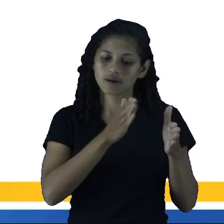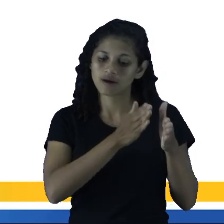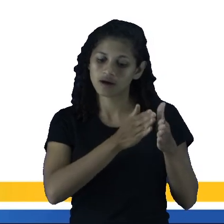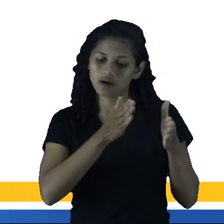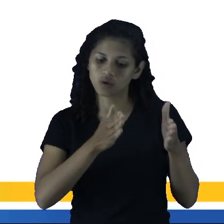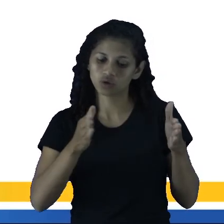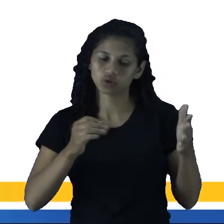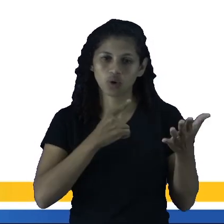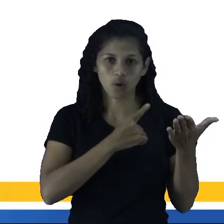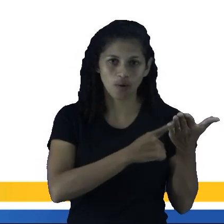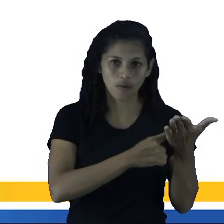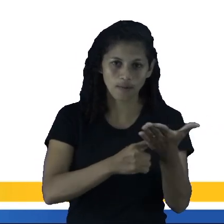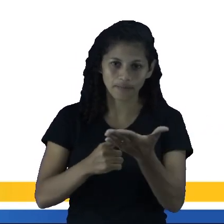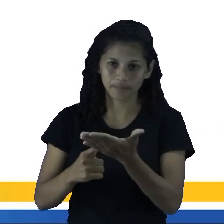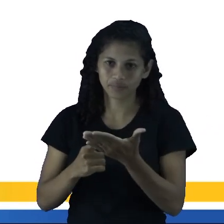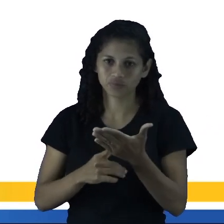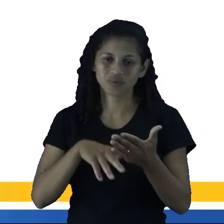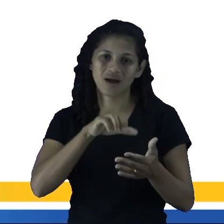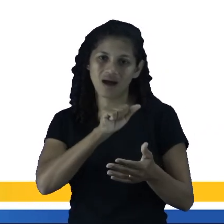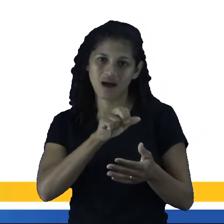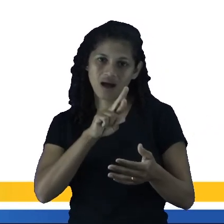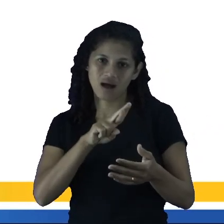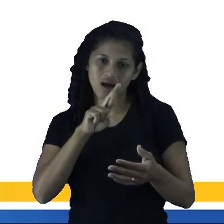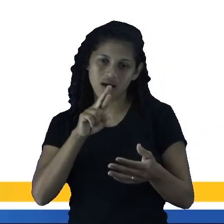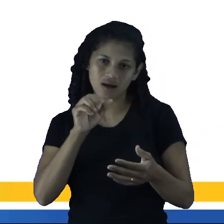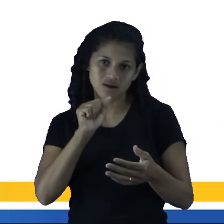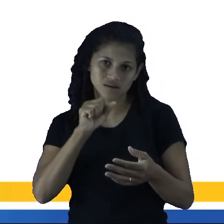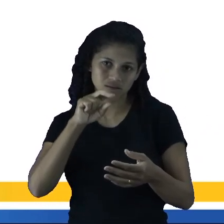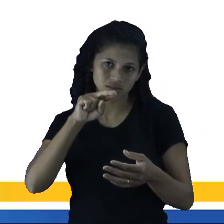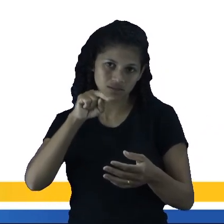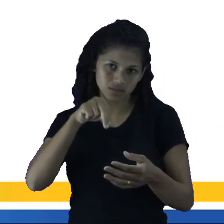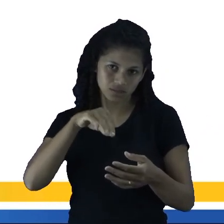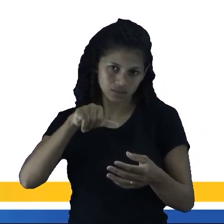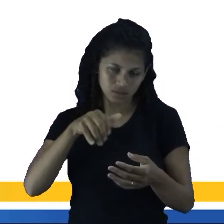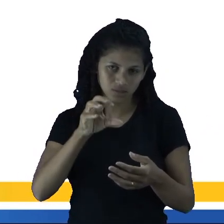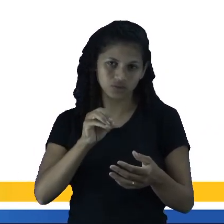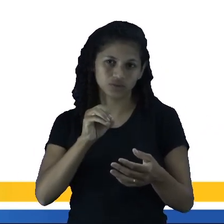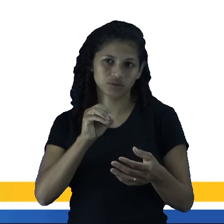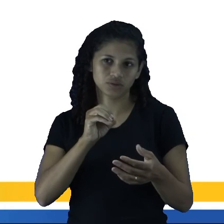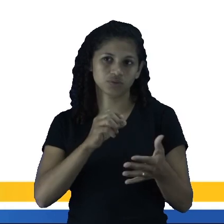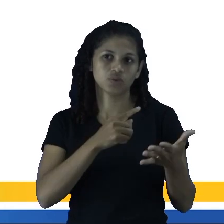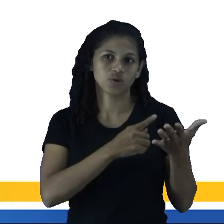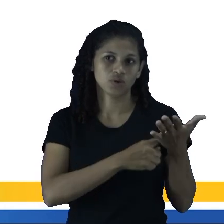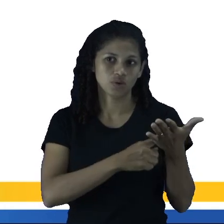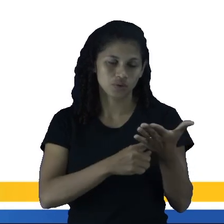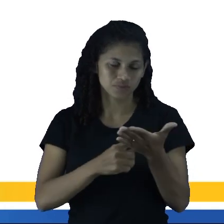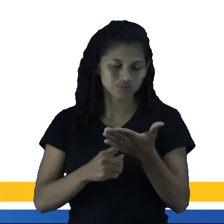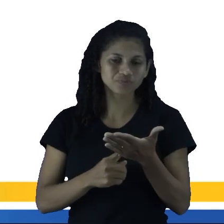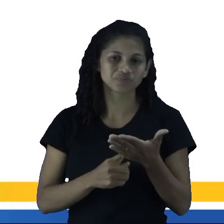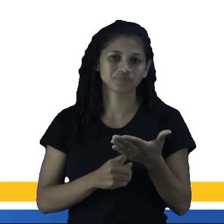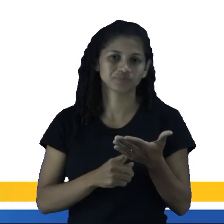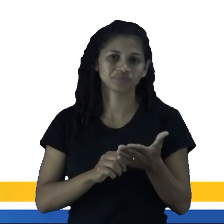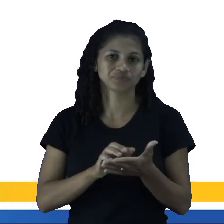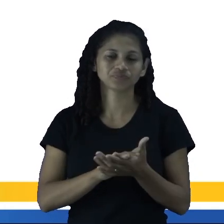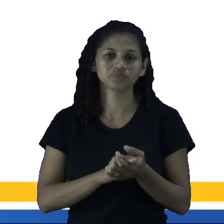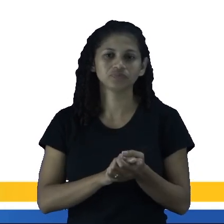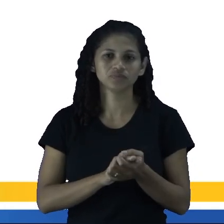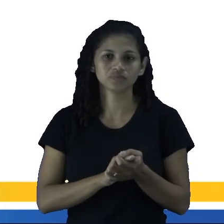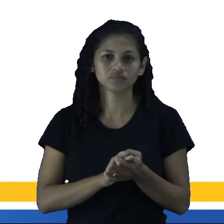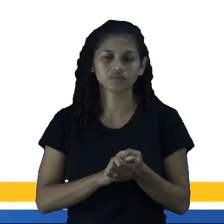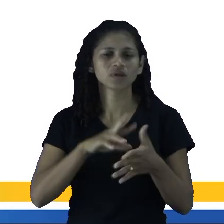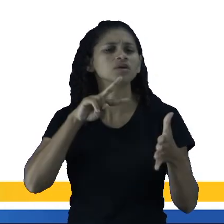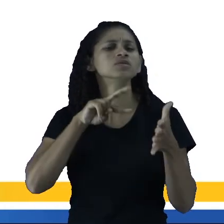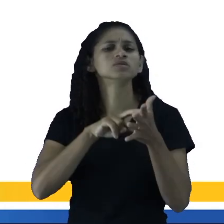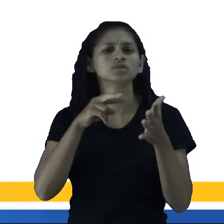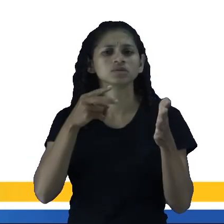uma combinação e um arranjo. Dessa forma, a ordem é uma combinação e um arranjo.